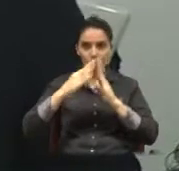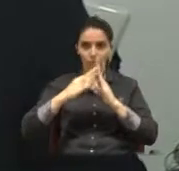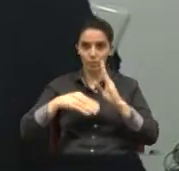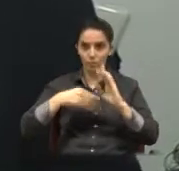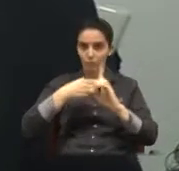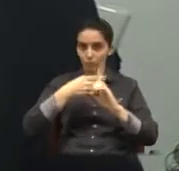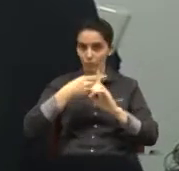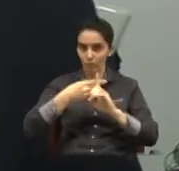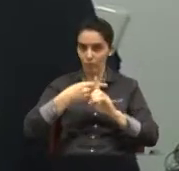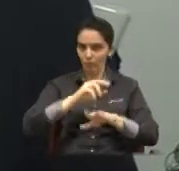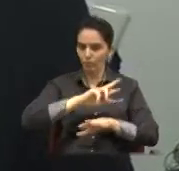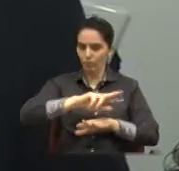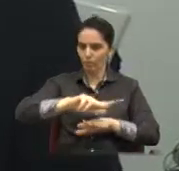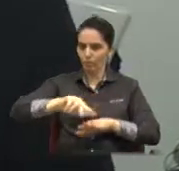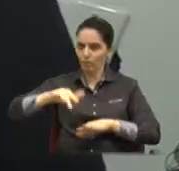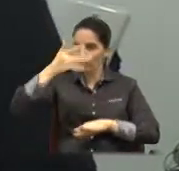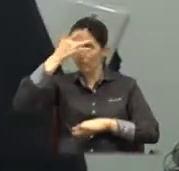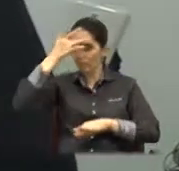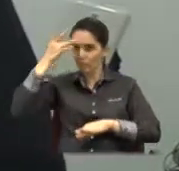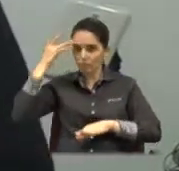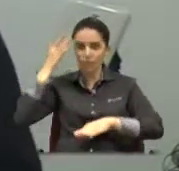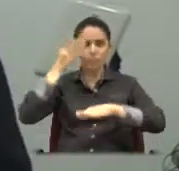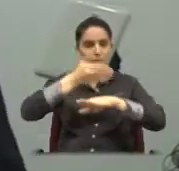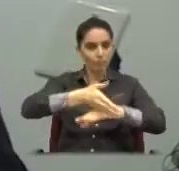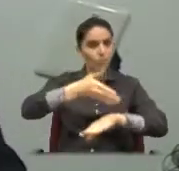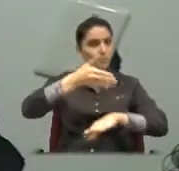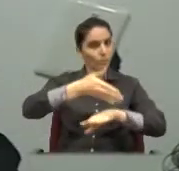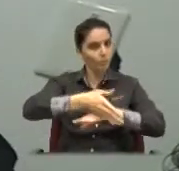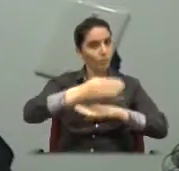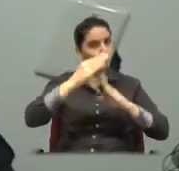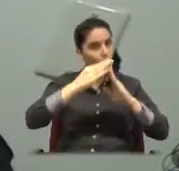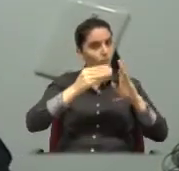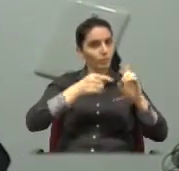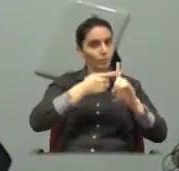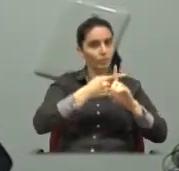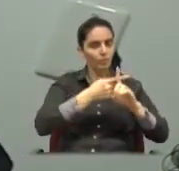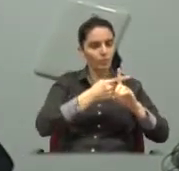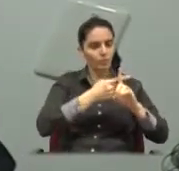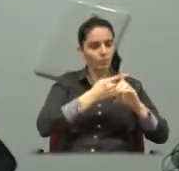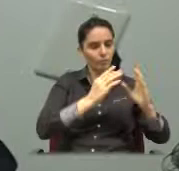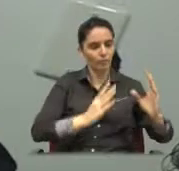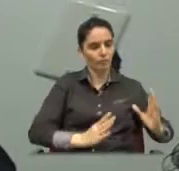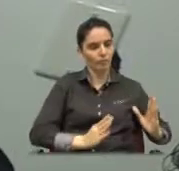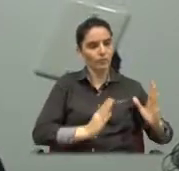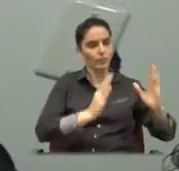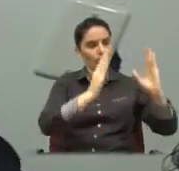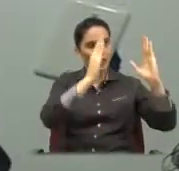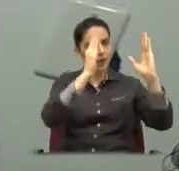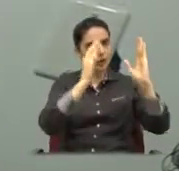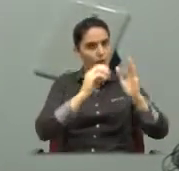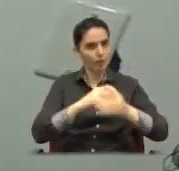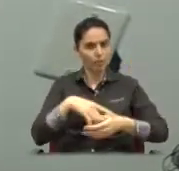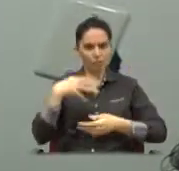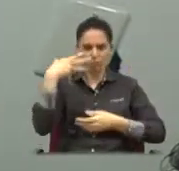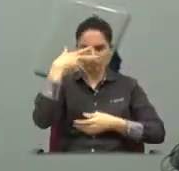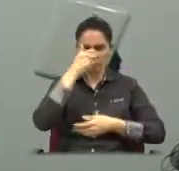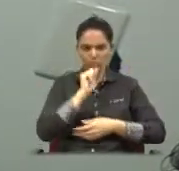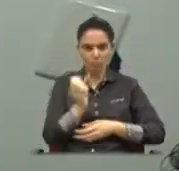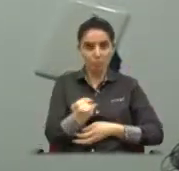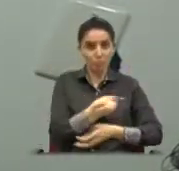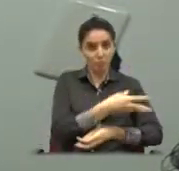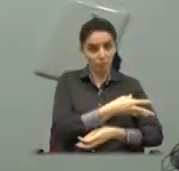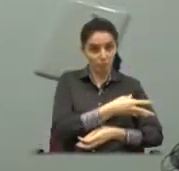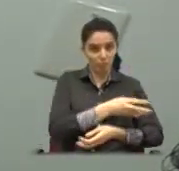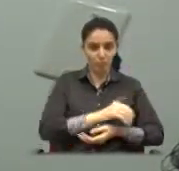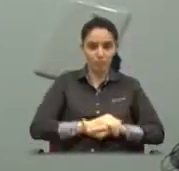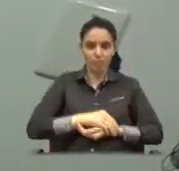por muitas pessoas, e a arquitetura moderna, inclusive